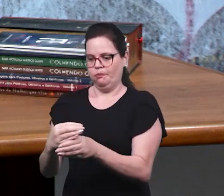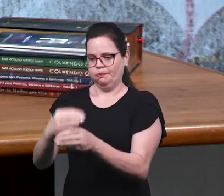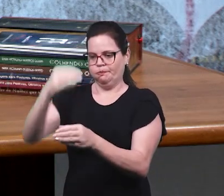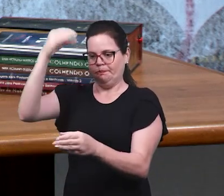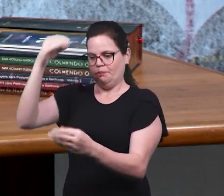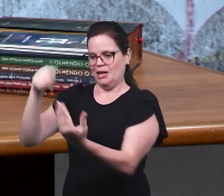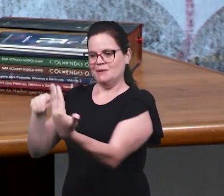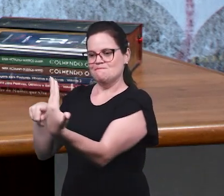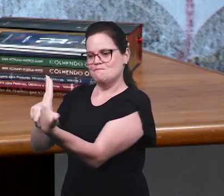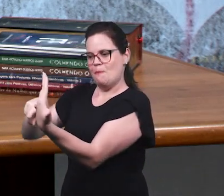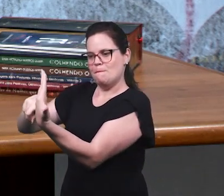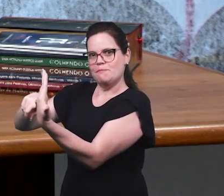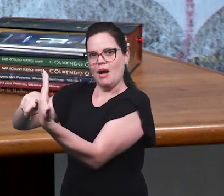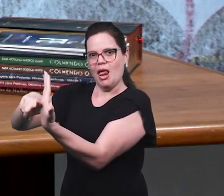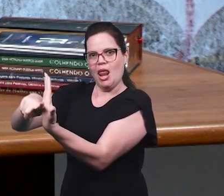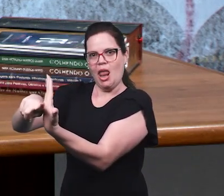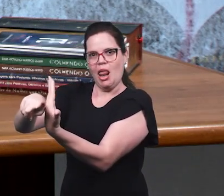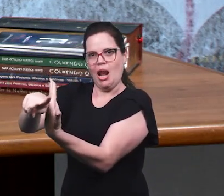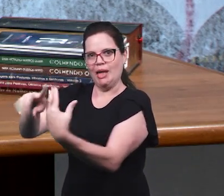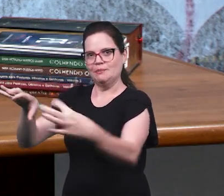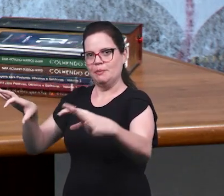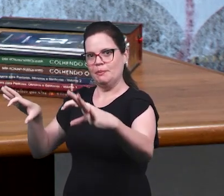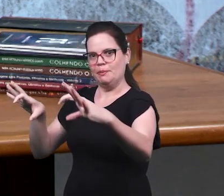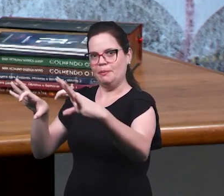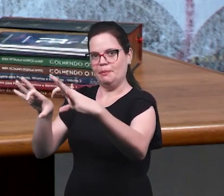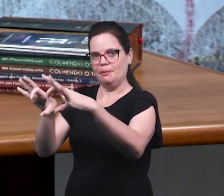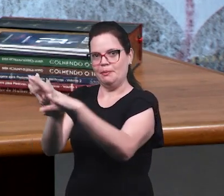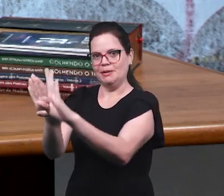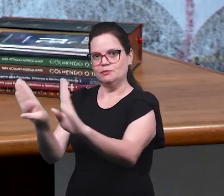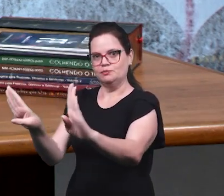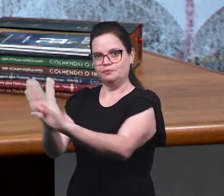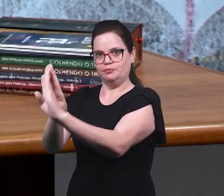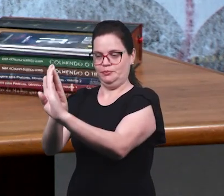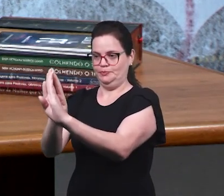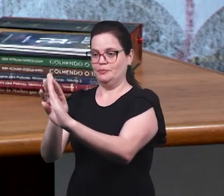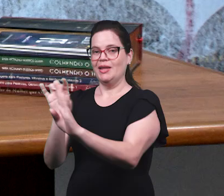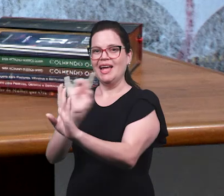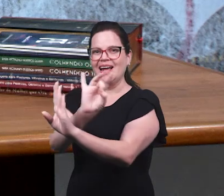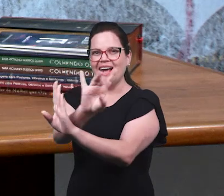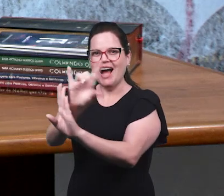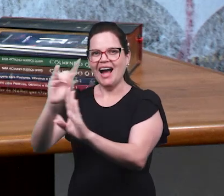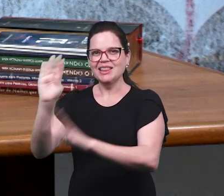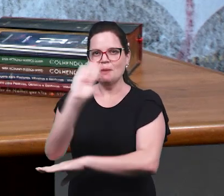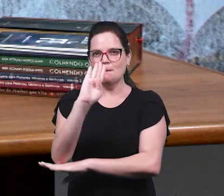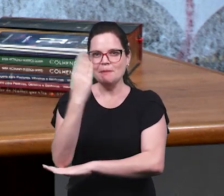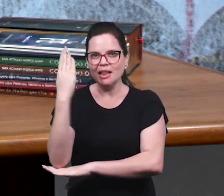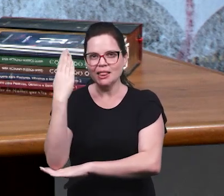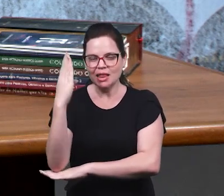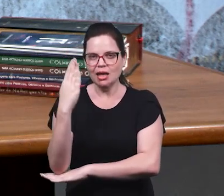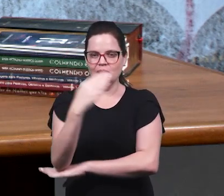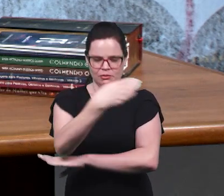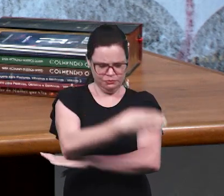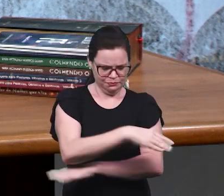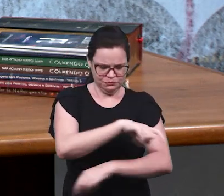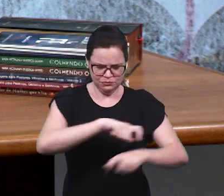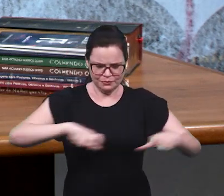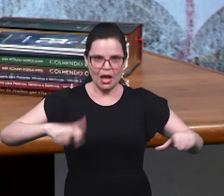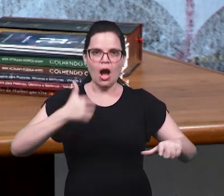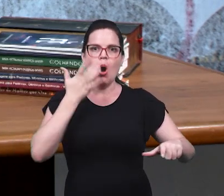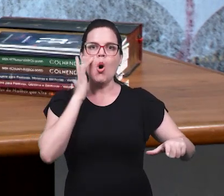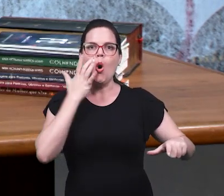uma extremidade até a outra. E cobrirás de ouro as tábuas e farás de ouro as